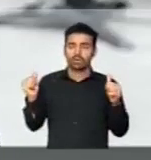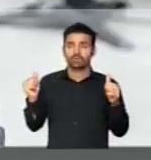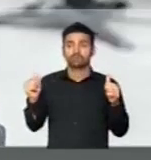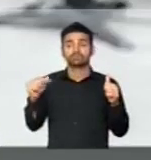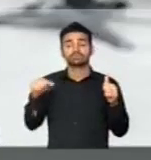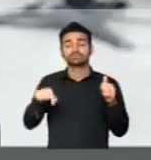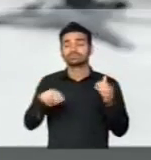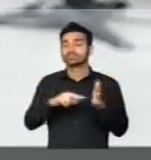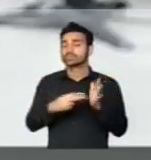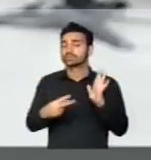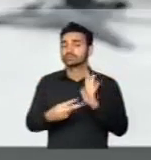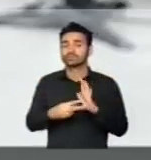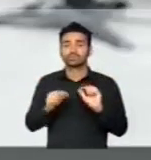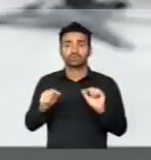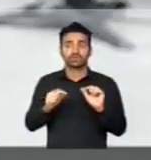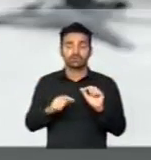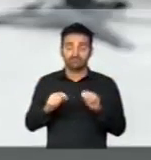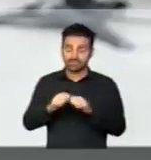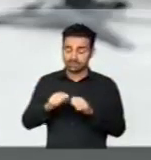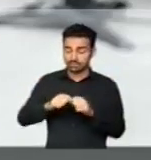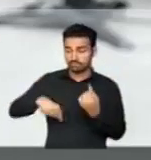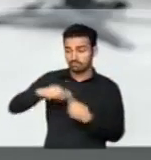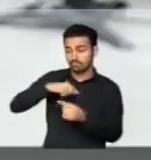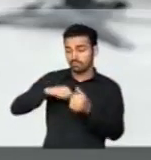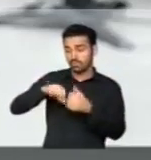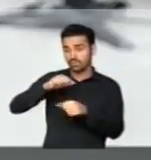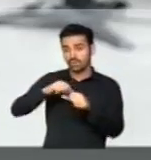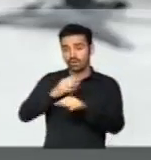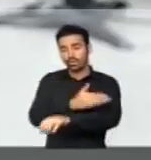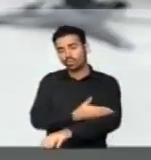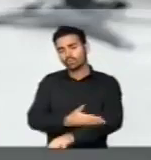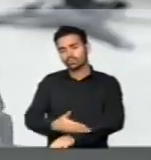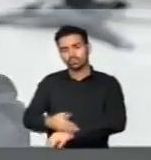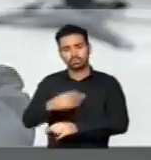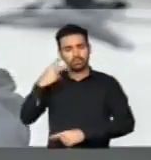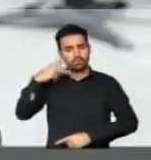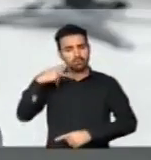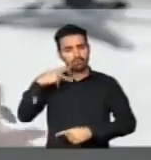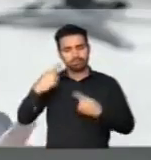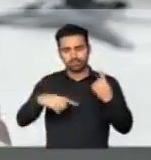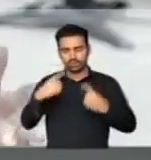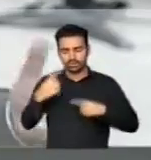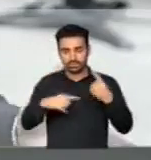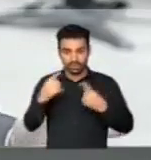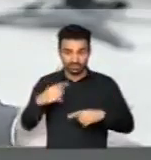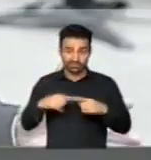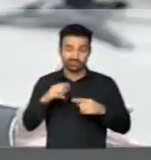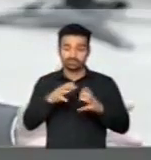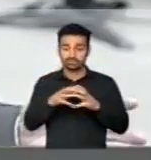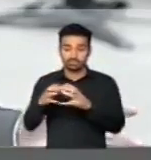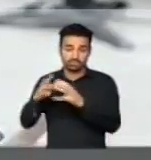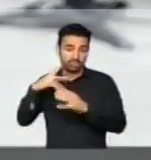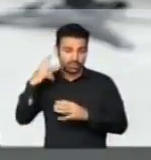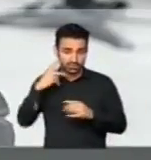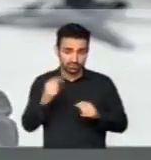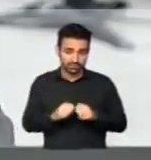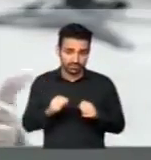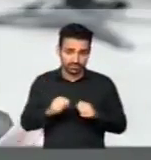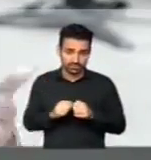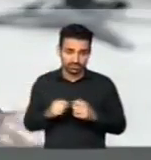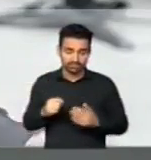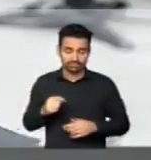o quê? Uma reorientação dos costumes políticos conduzidos pelos partidos brasileiros.